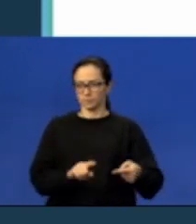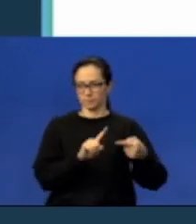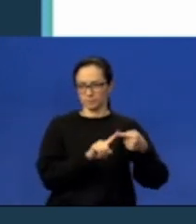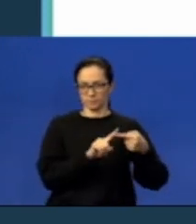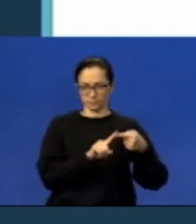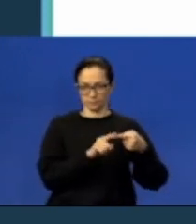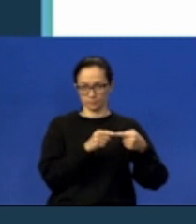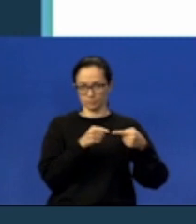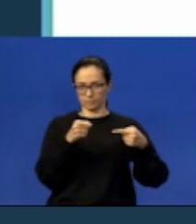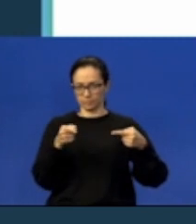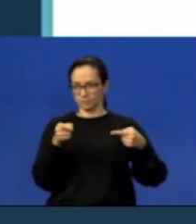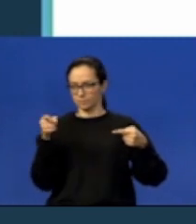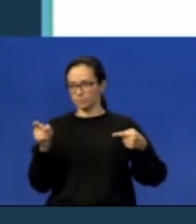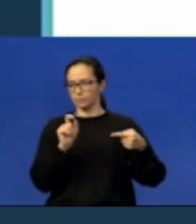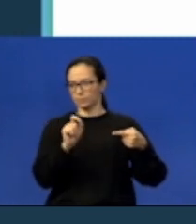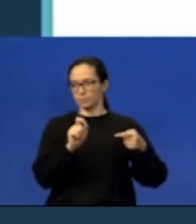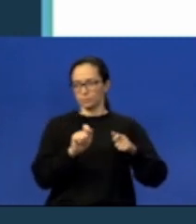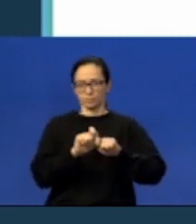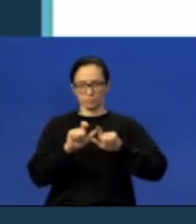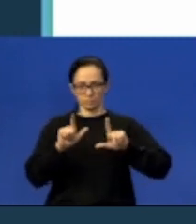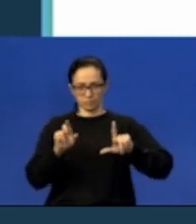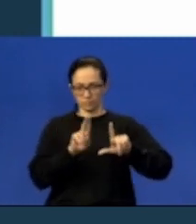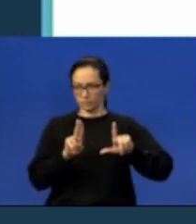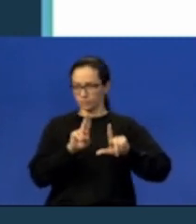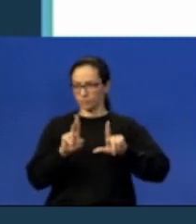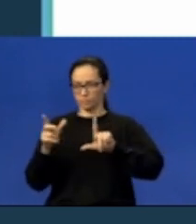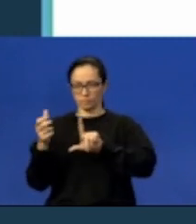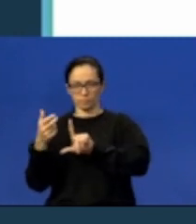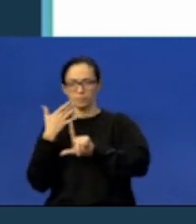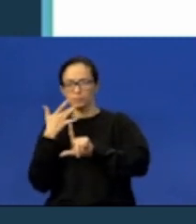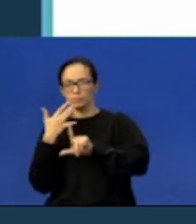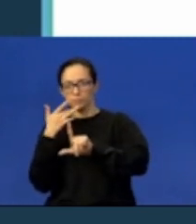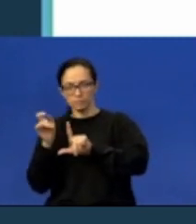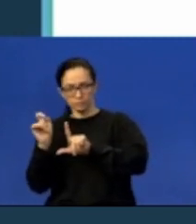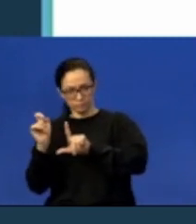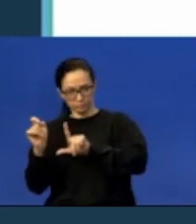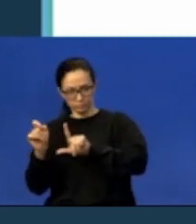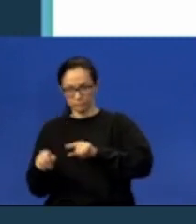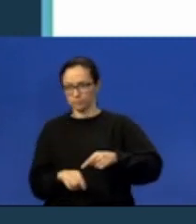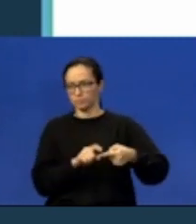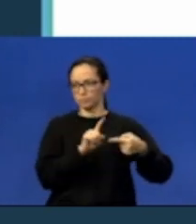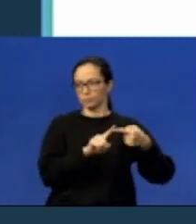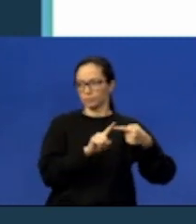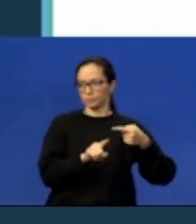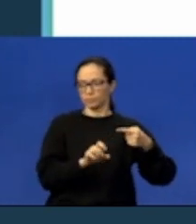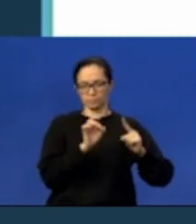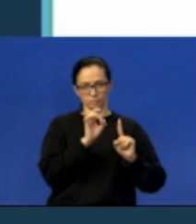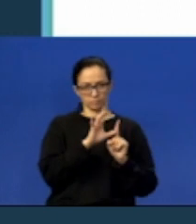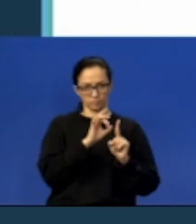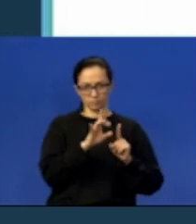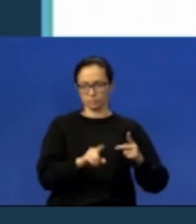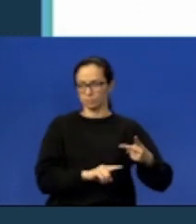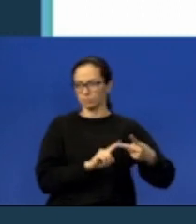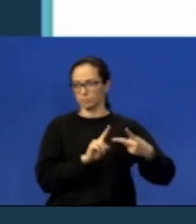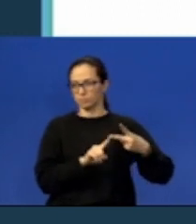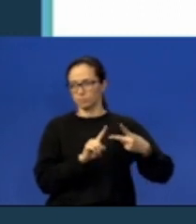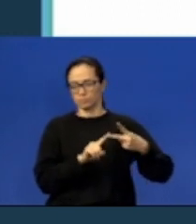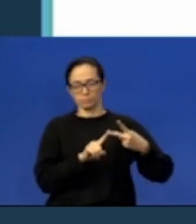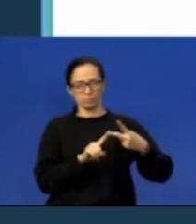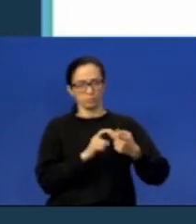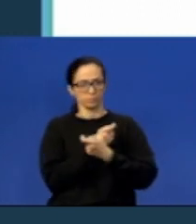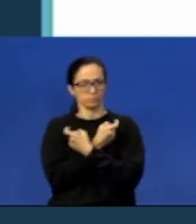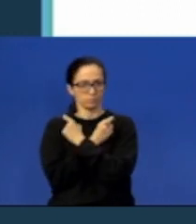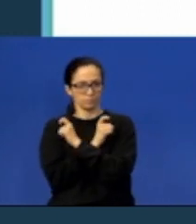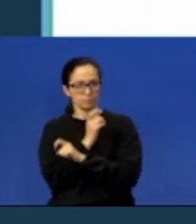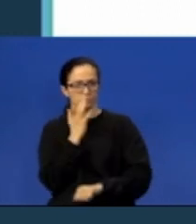imagem formada branco brilhante. O tecido ósseo, a terminologia utilizada é radiopaca e a imagem formada ela é branca. A